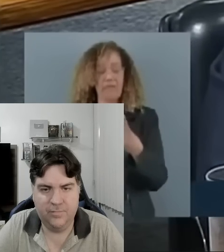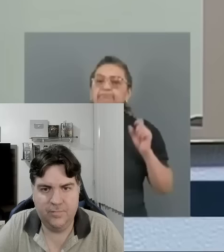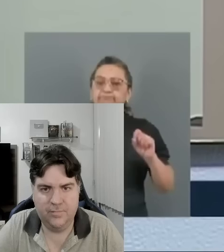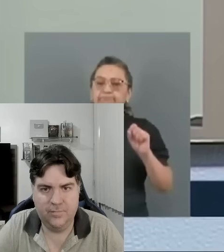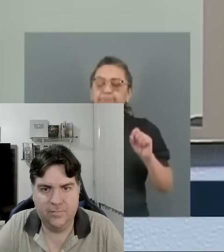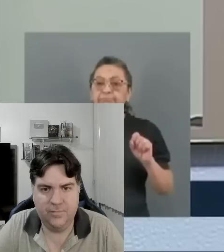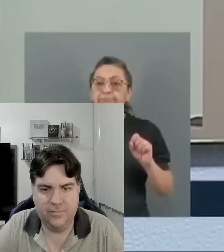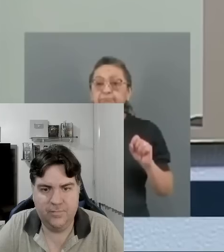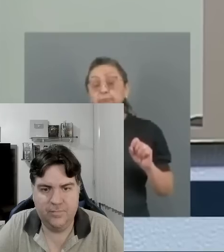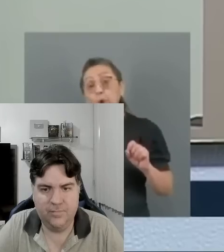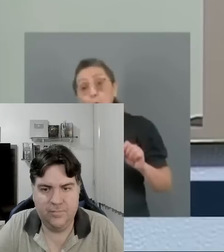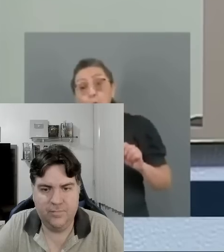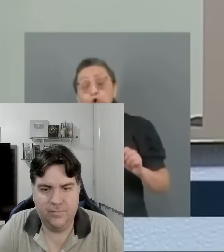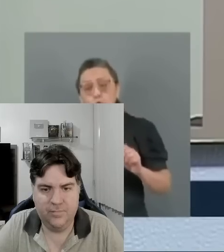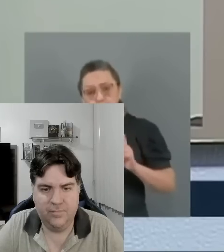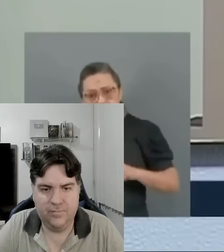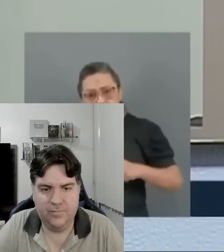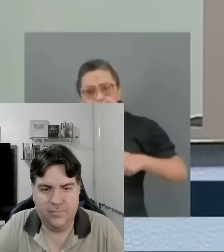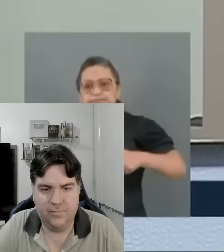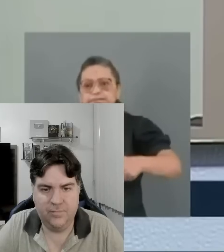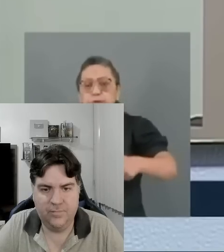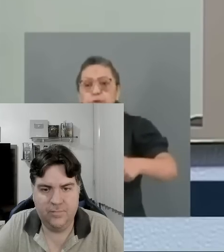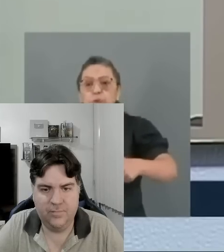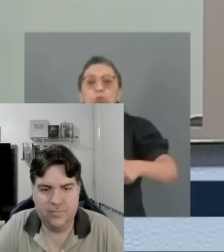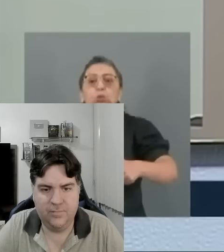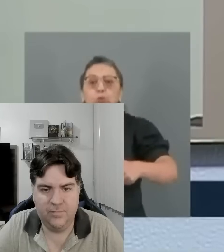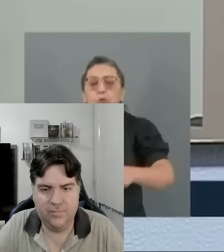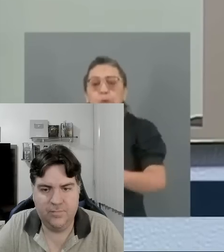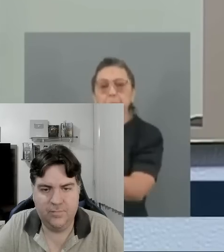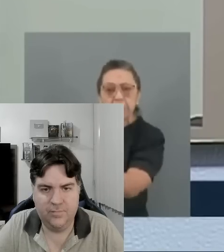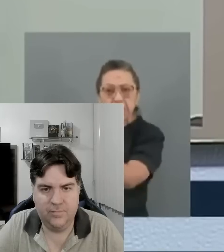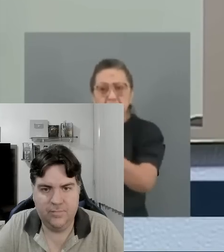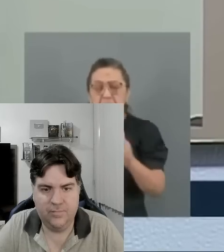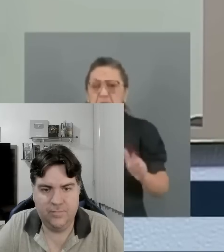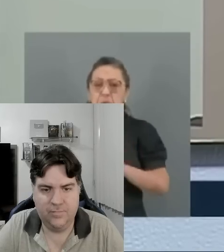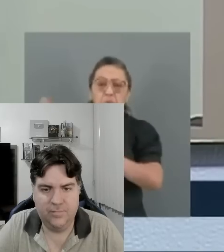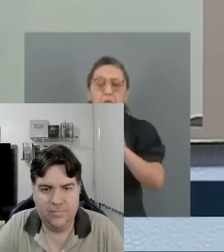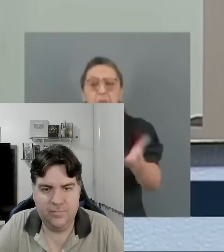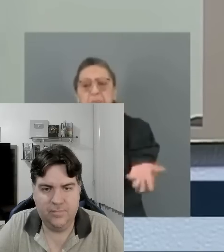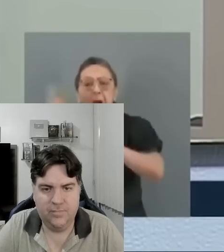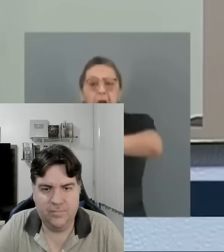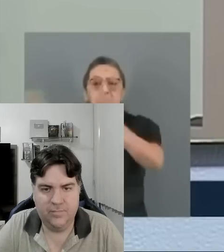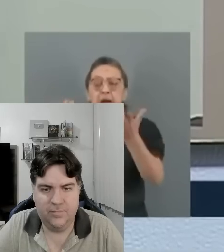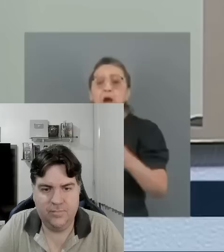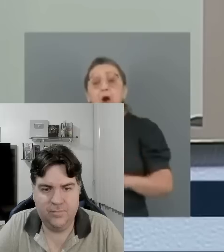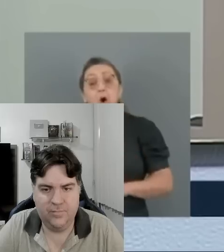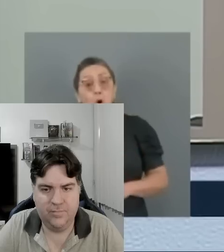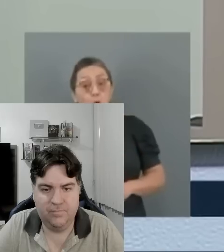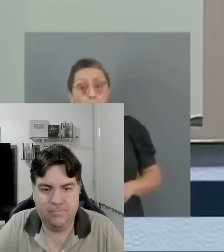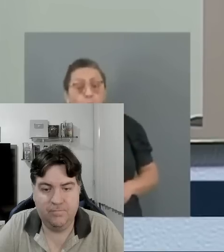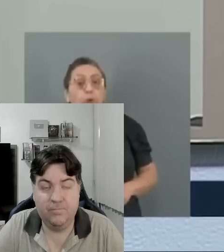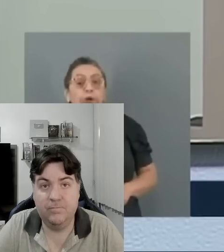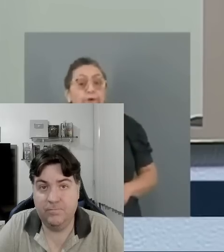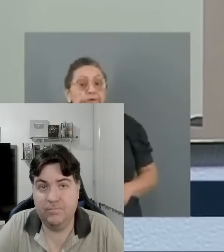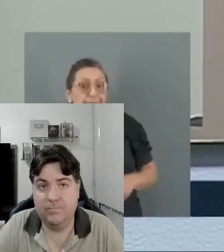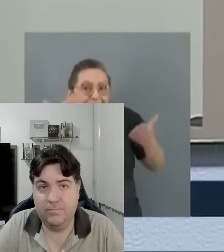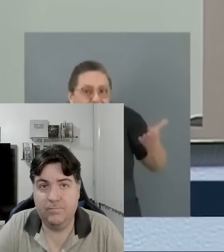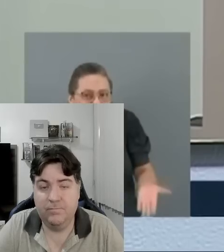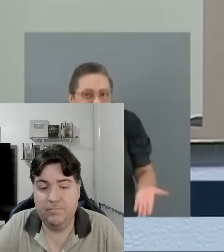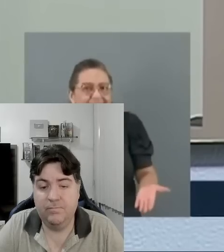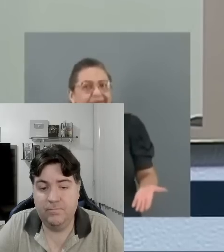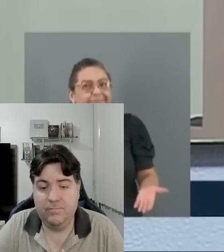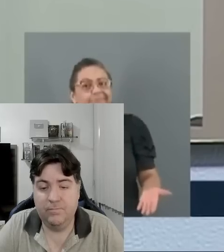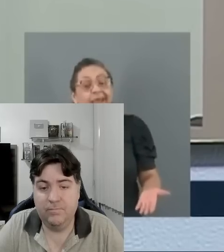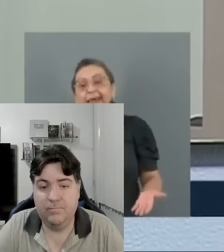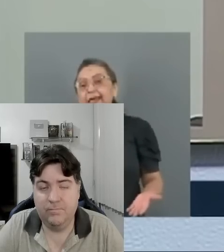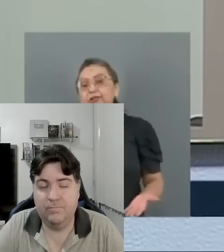Canadá. Ou nós vamos enfrentar o problema do desmatamento, da mudança do clima, ou isso que nós estamos vendo agora